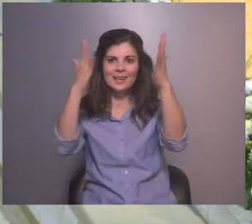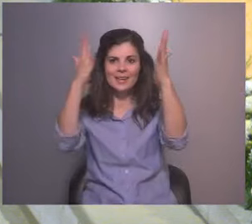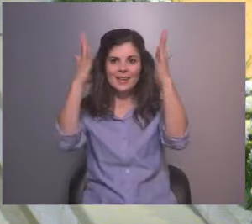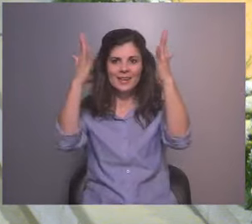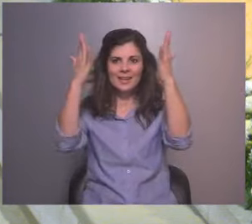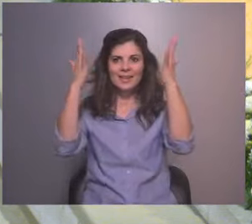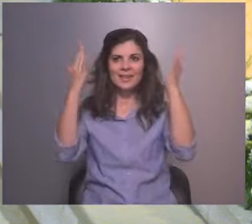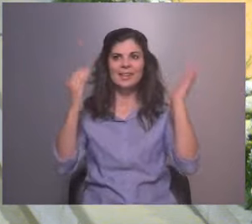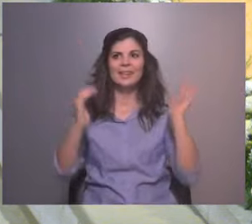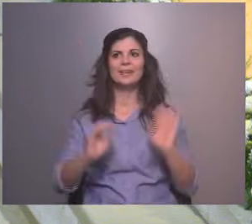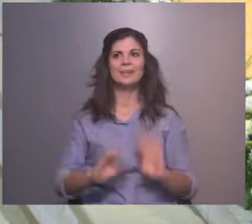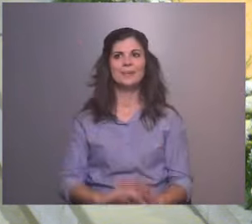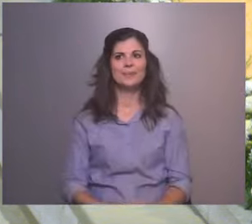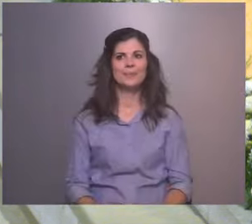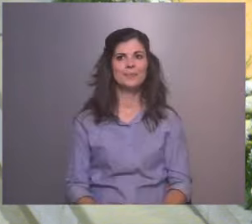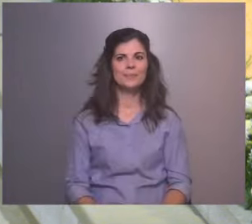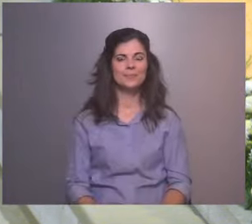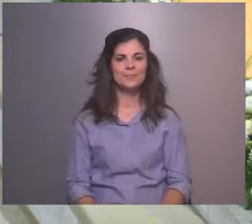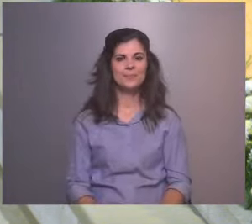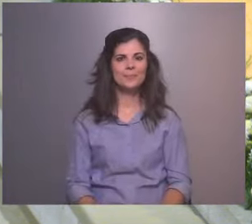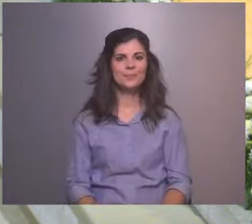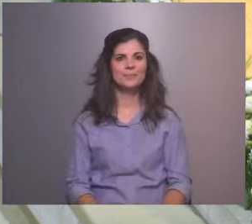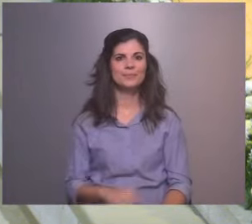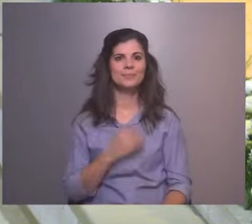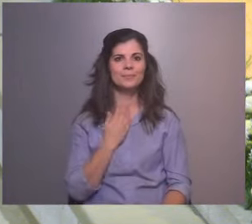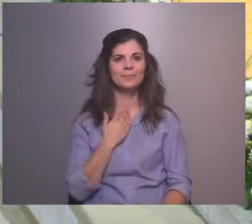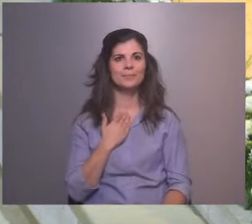Aleluia,